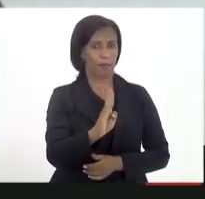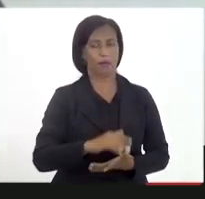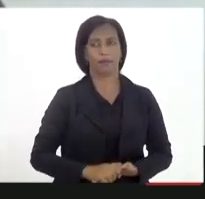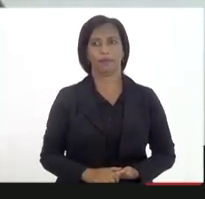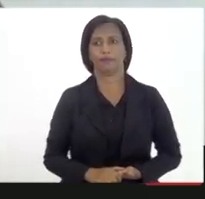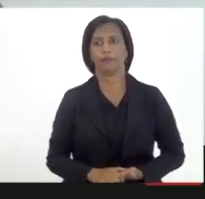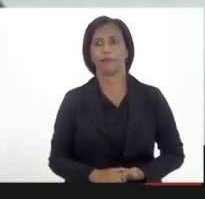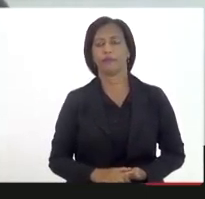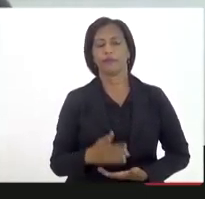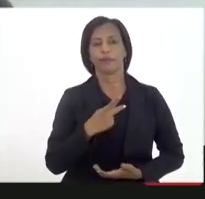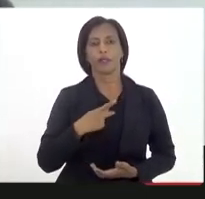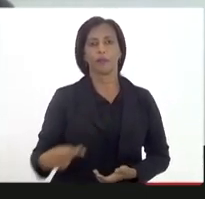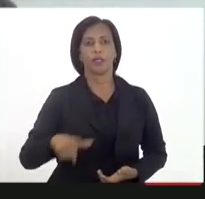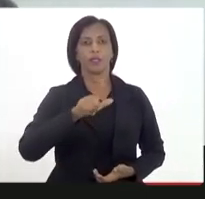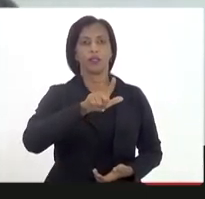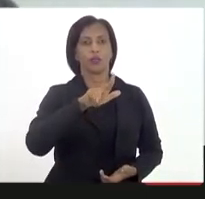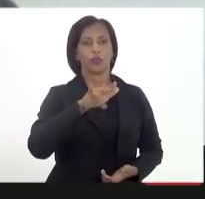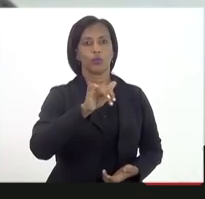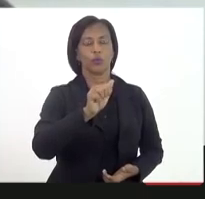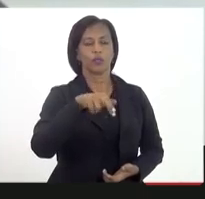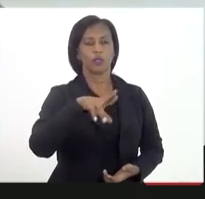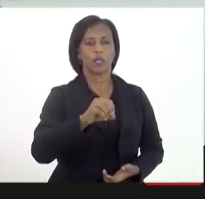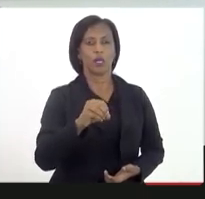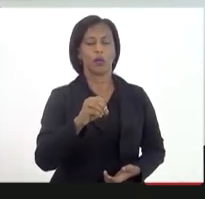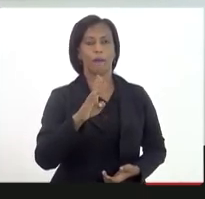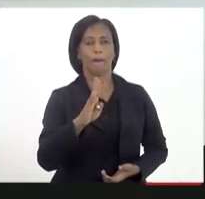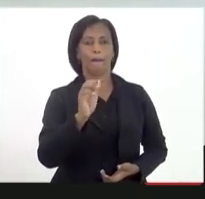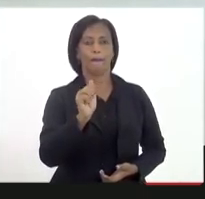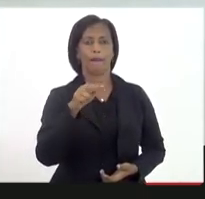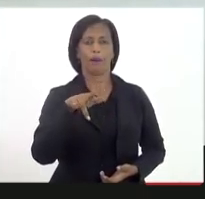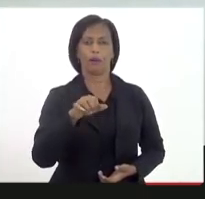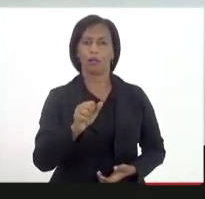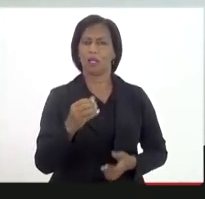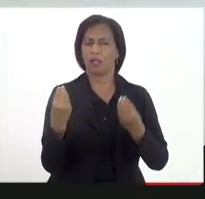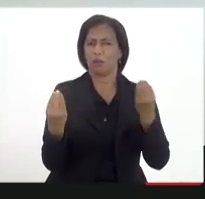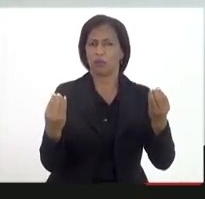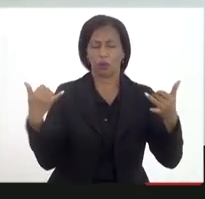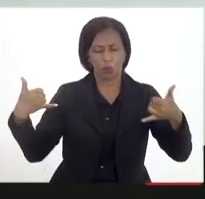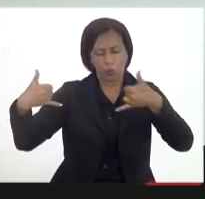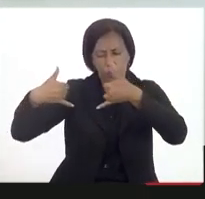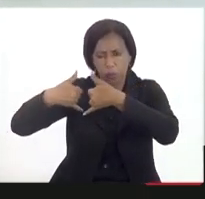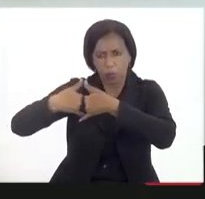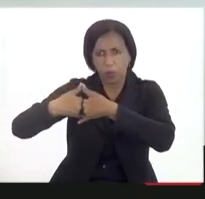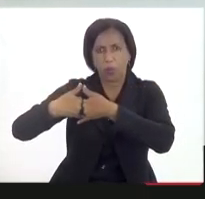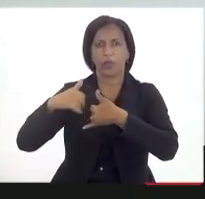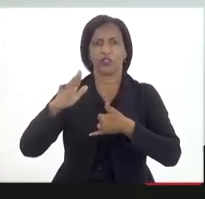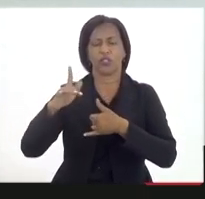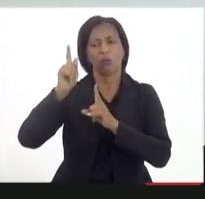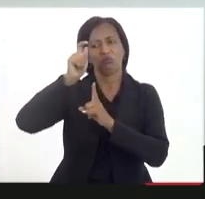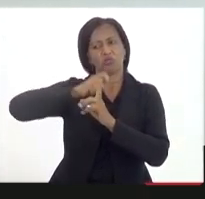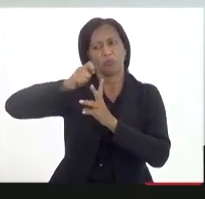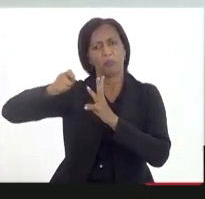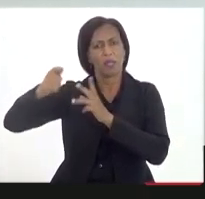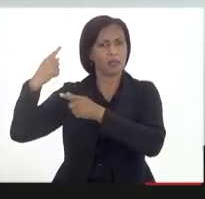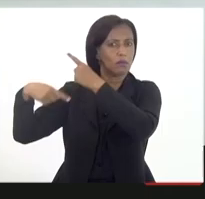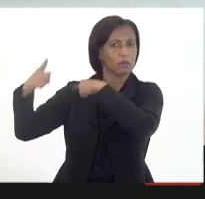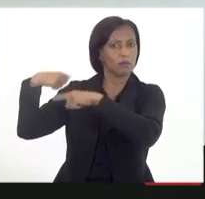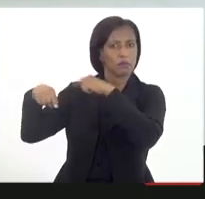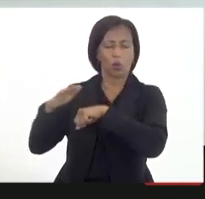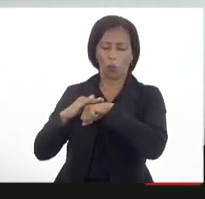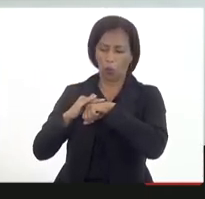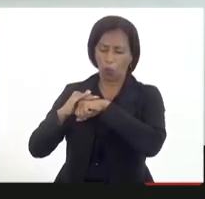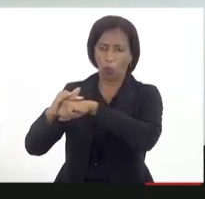presidente Luciano Bandeira ele de uma maneira muito informar o telefone para ele alguns meses atrás e